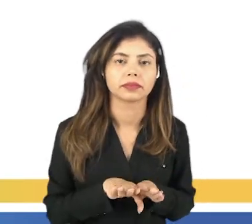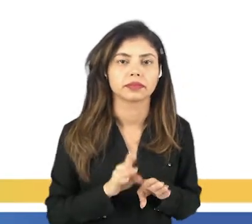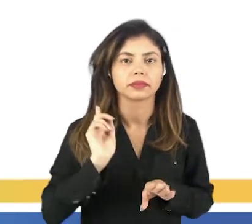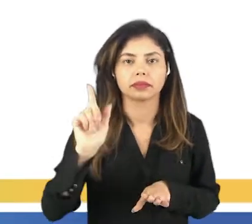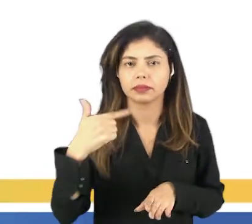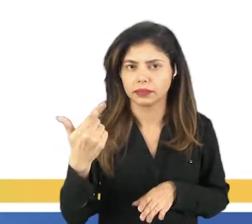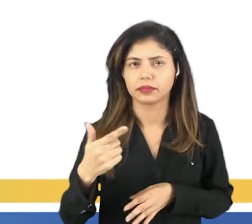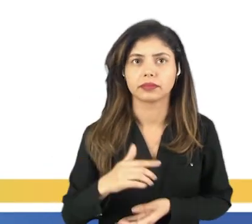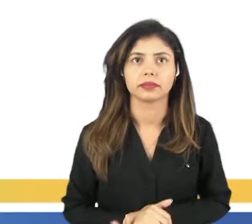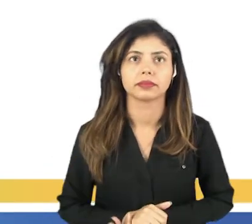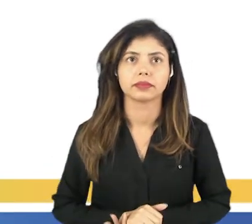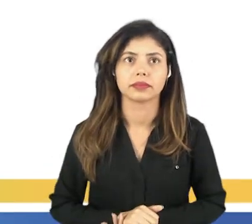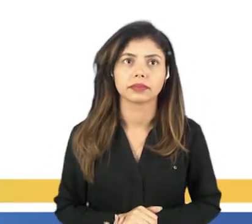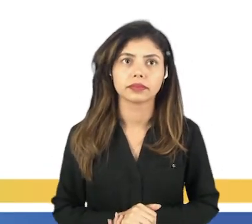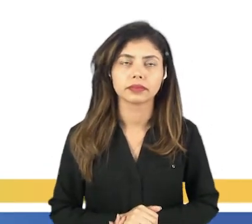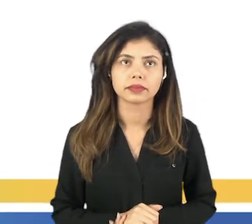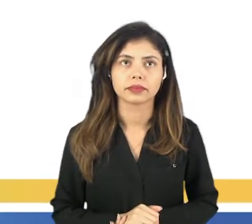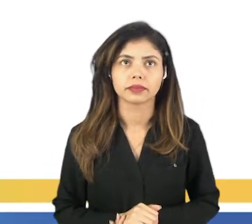para a próxima?